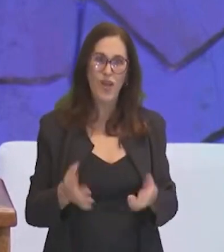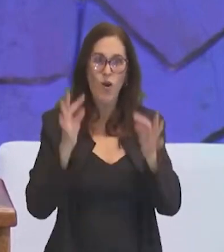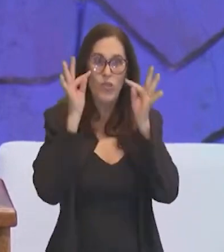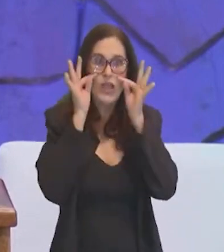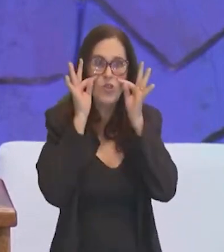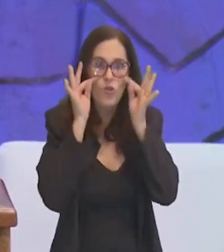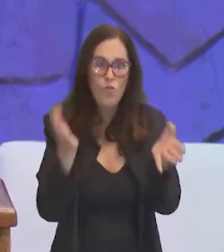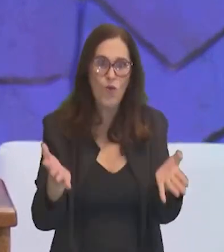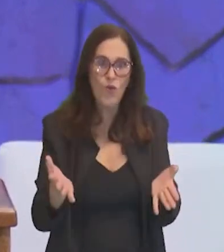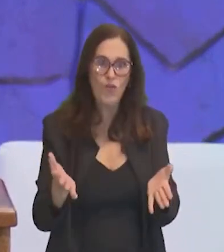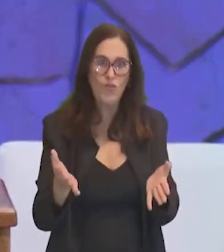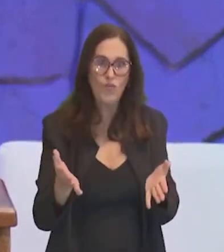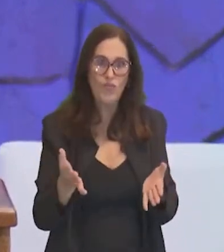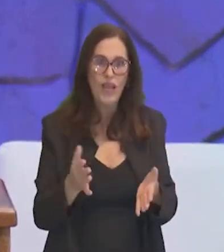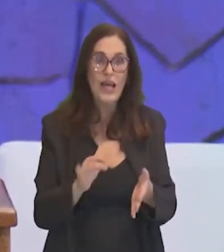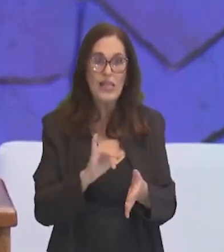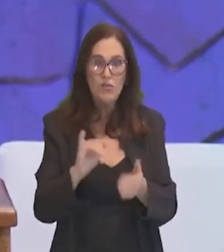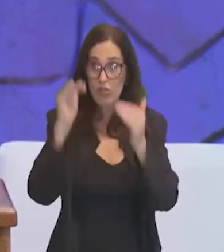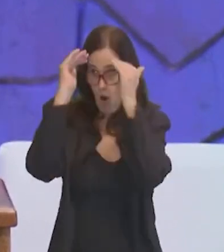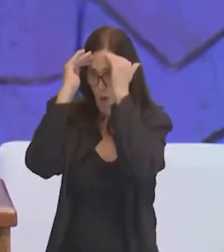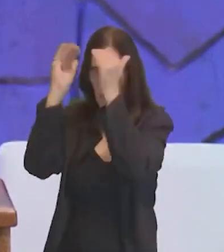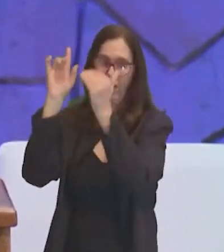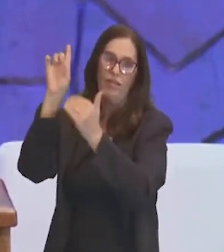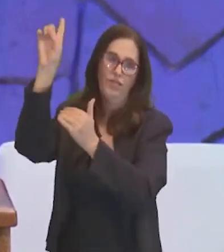se você abrir a sua boca,